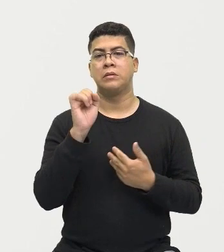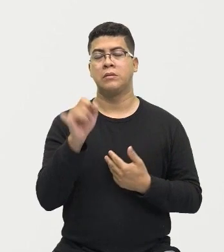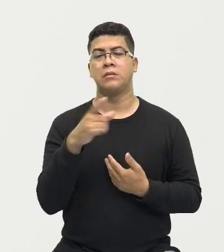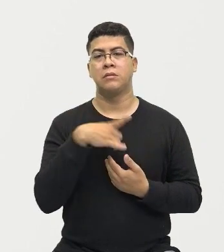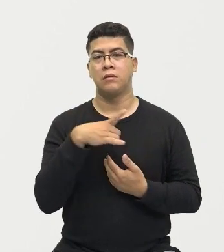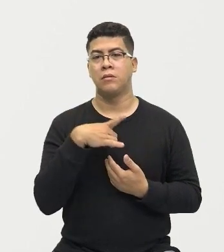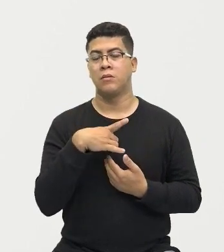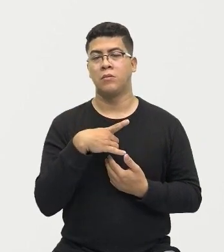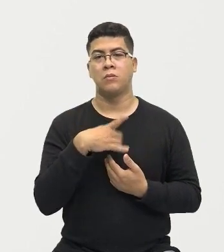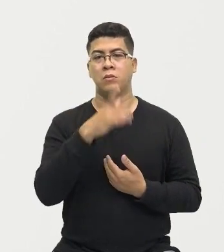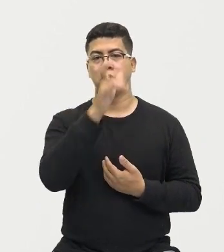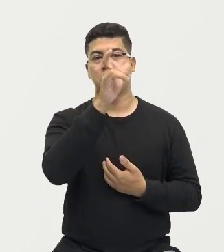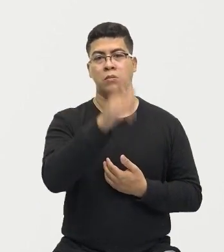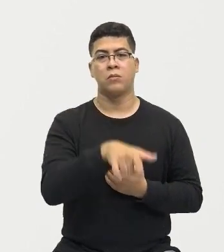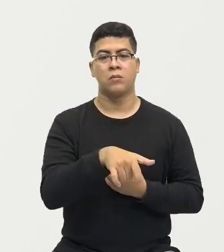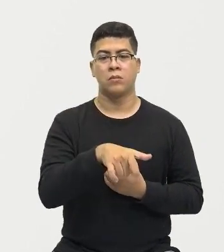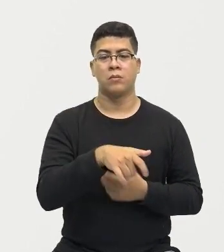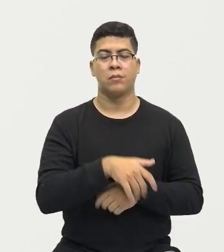da oração.